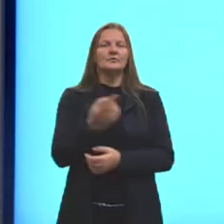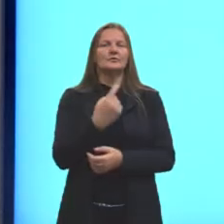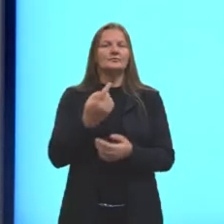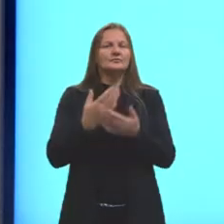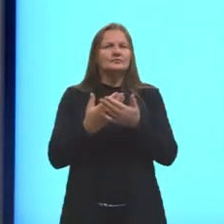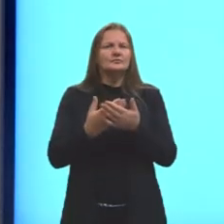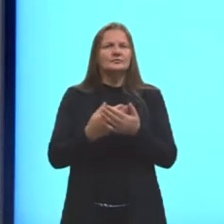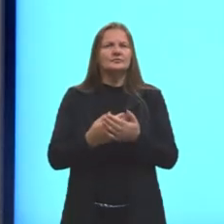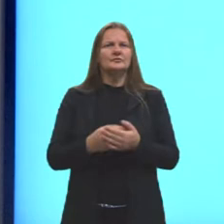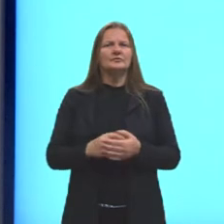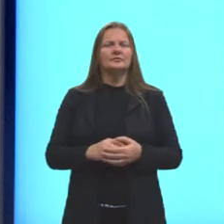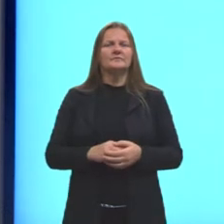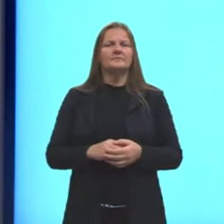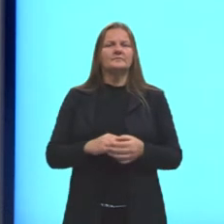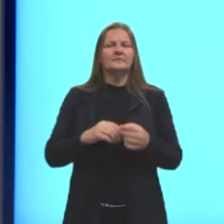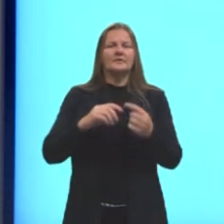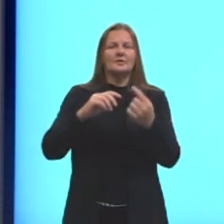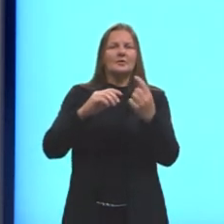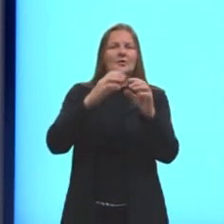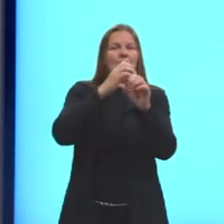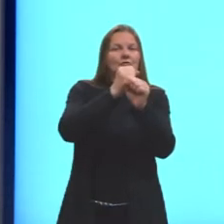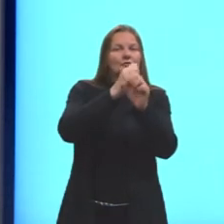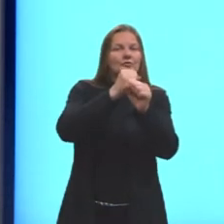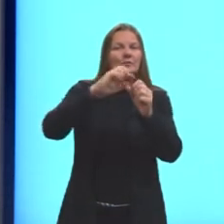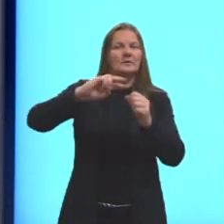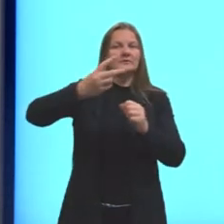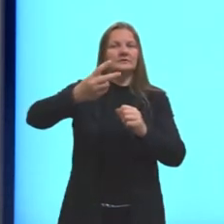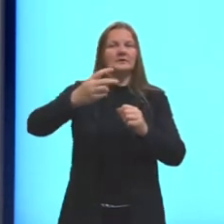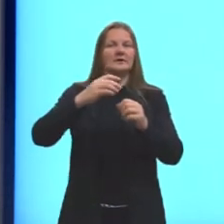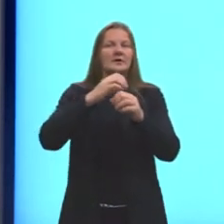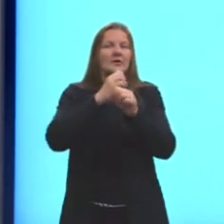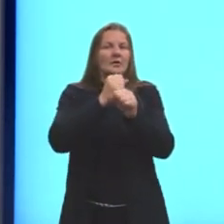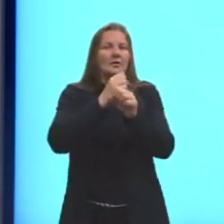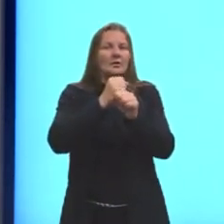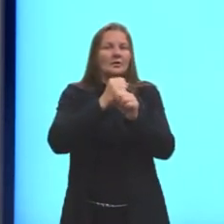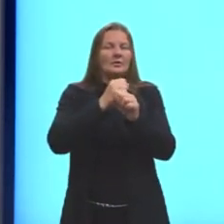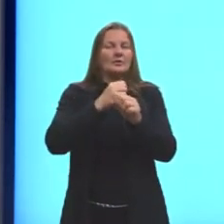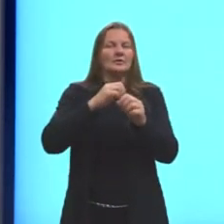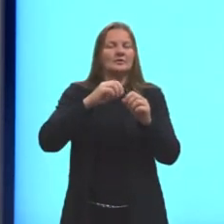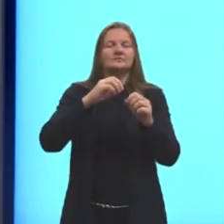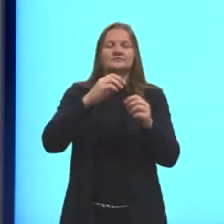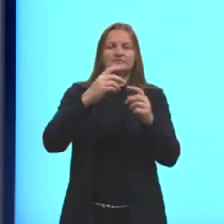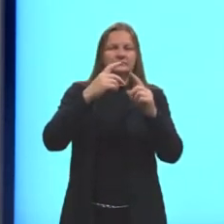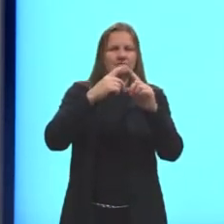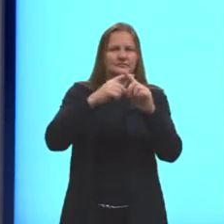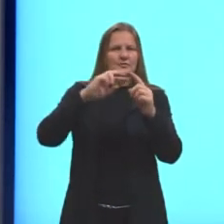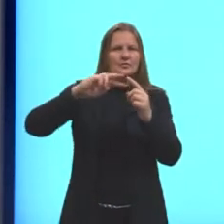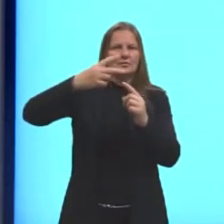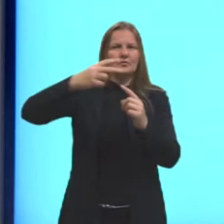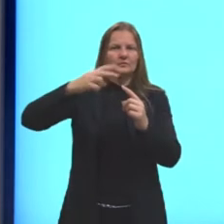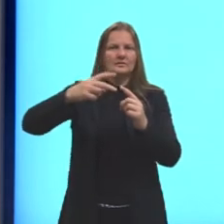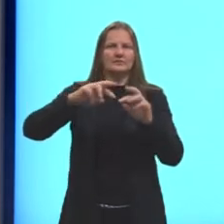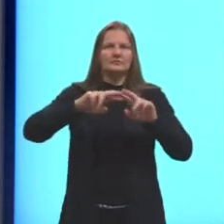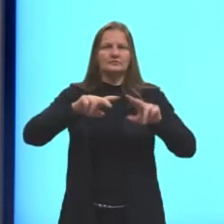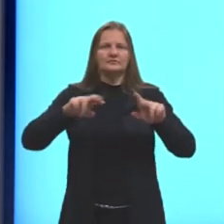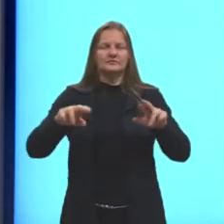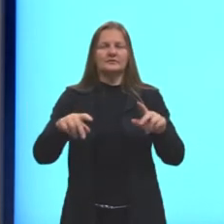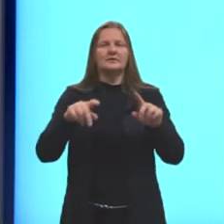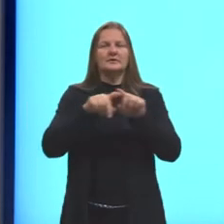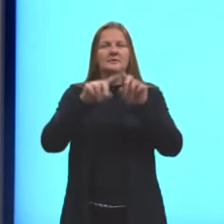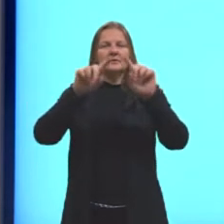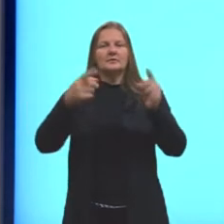vimos quadrado da soma quadrado da diferença que estão aqui e vimos também o